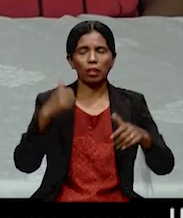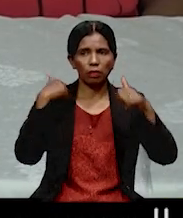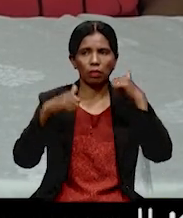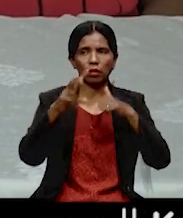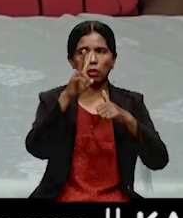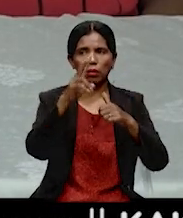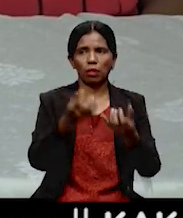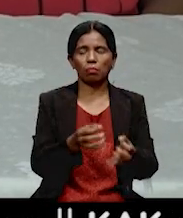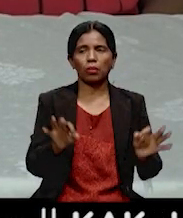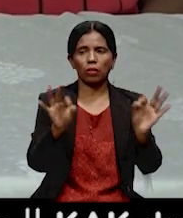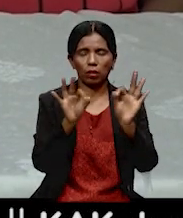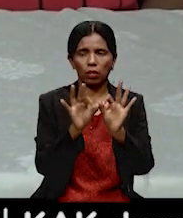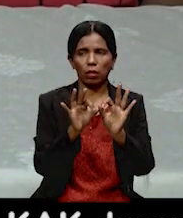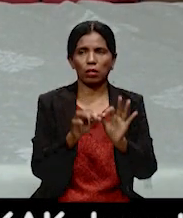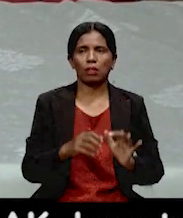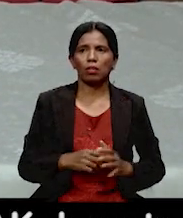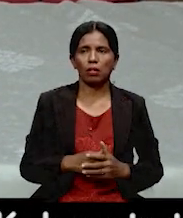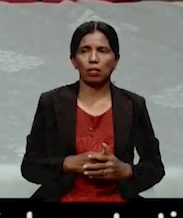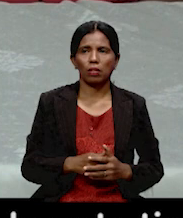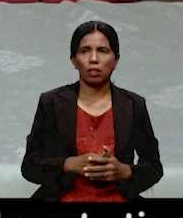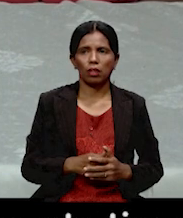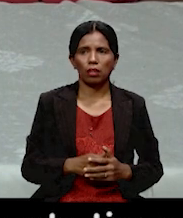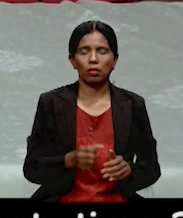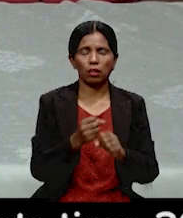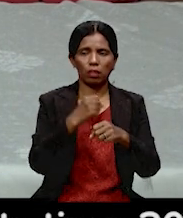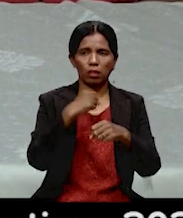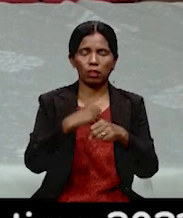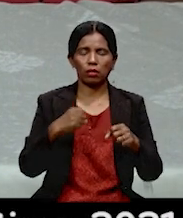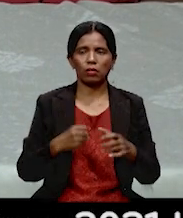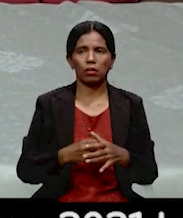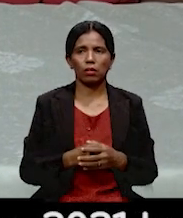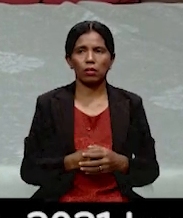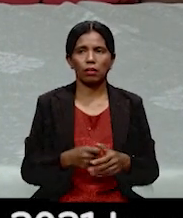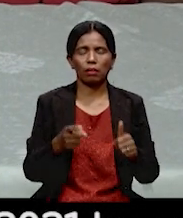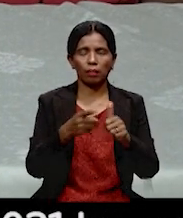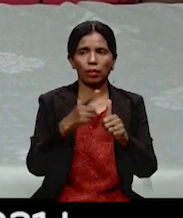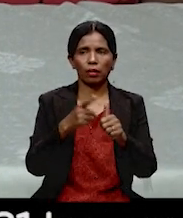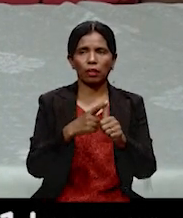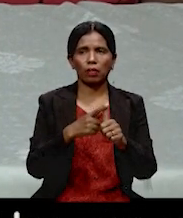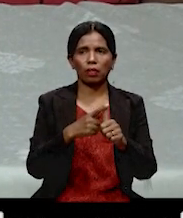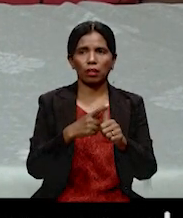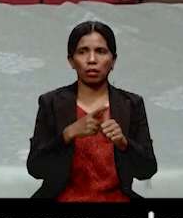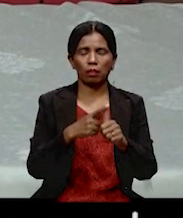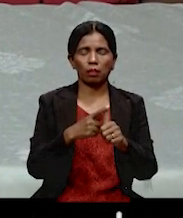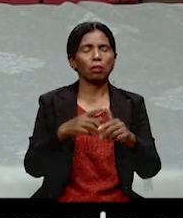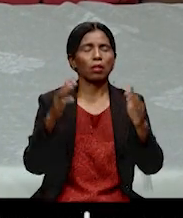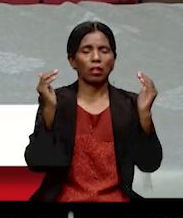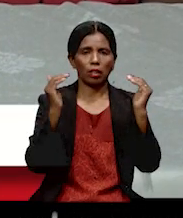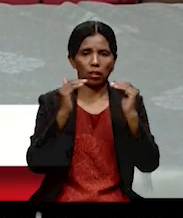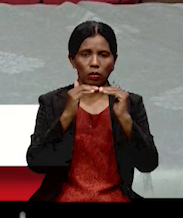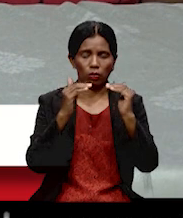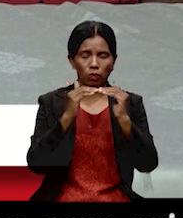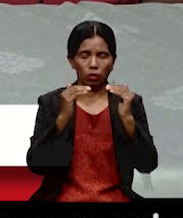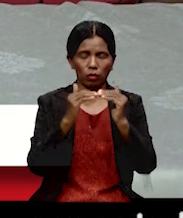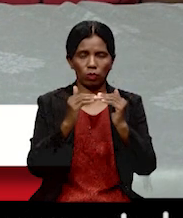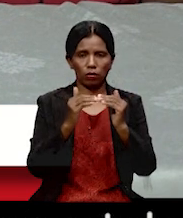neve maka se realiza. Primeiro maka Congresso ne rasik. Ia Congresso